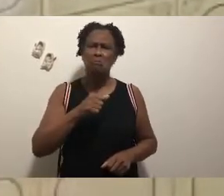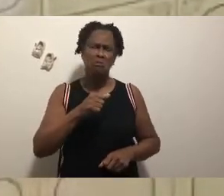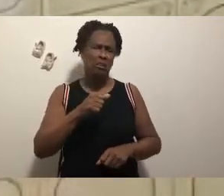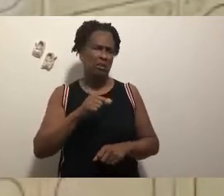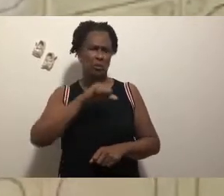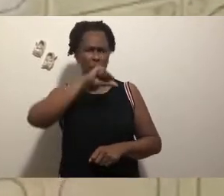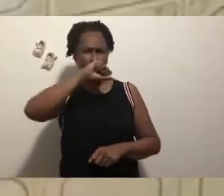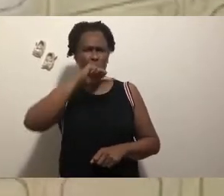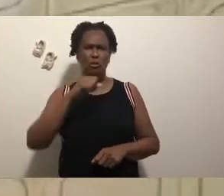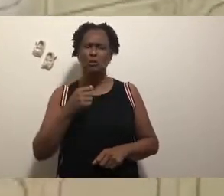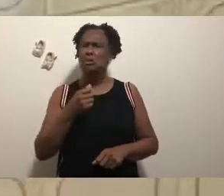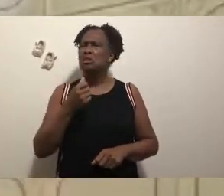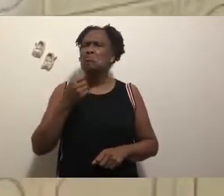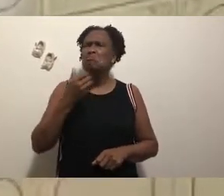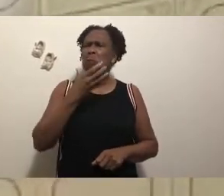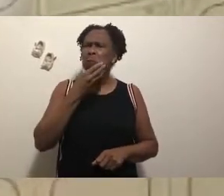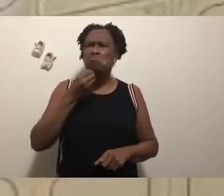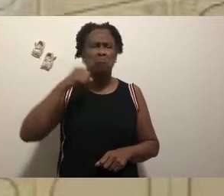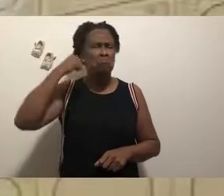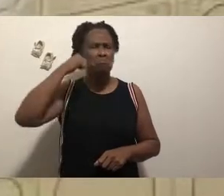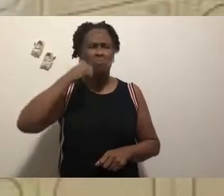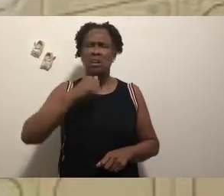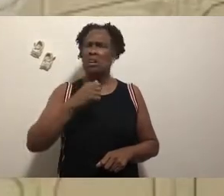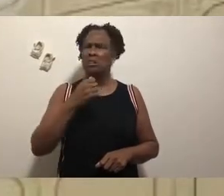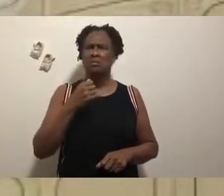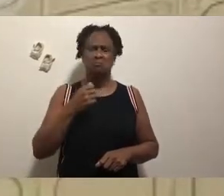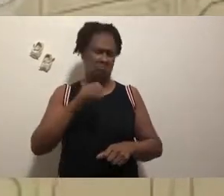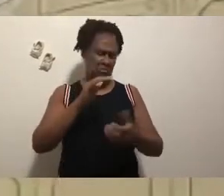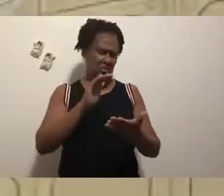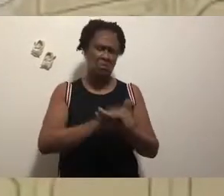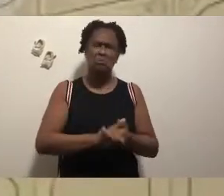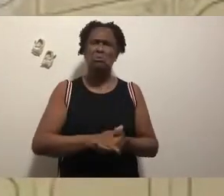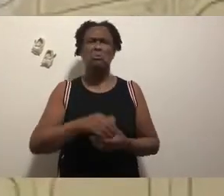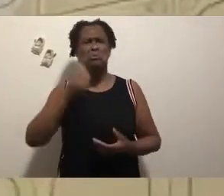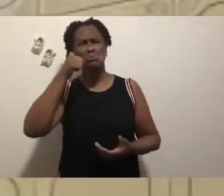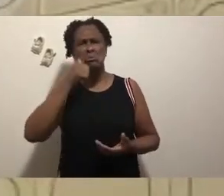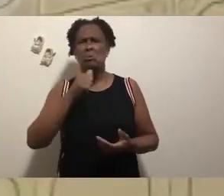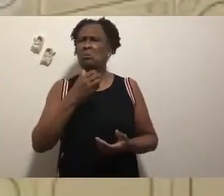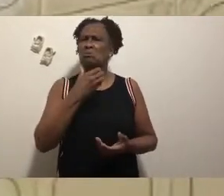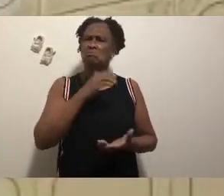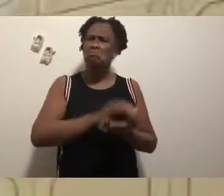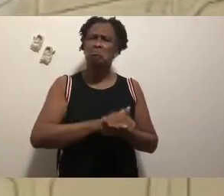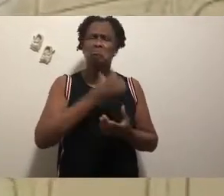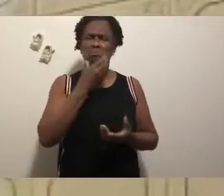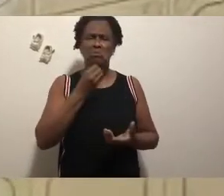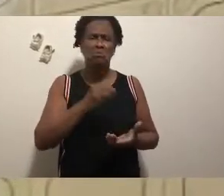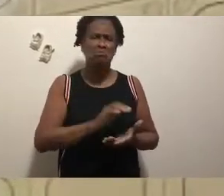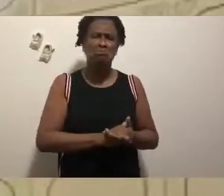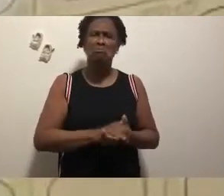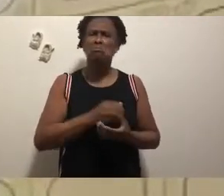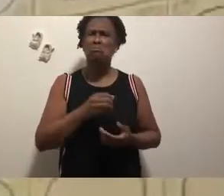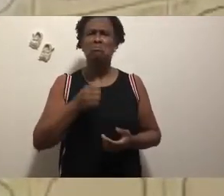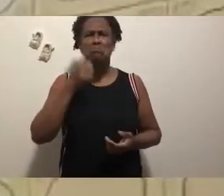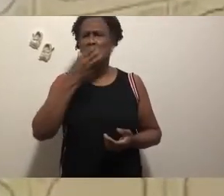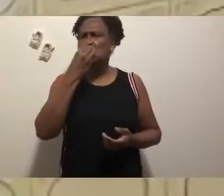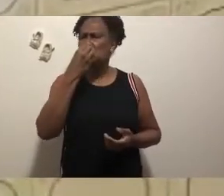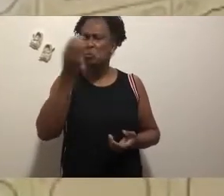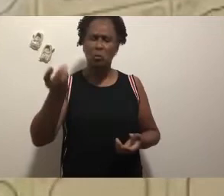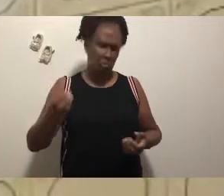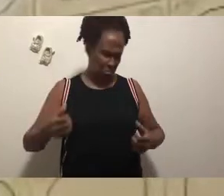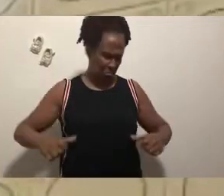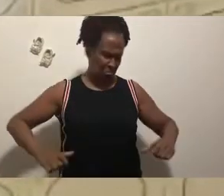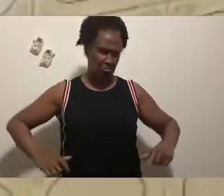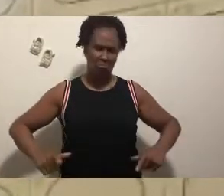bom esposo, boa esposa, bom profissional. Não podemos mudar o mundo